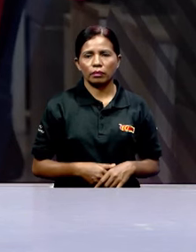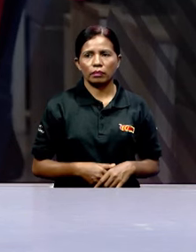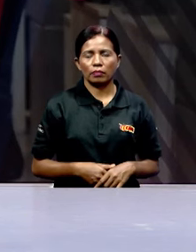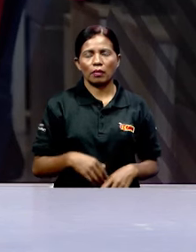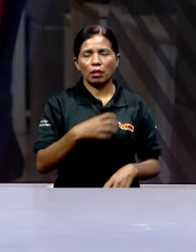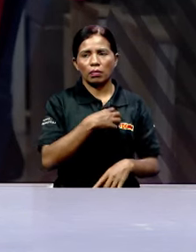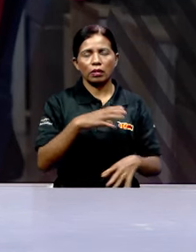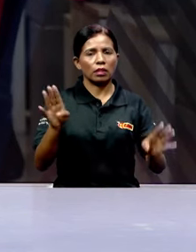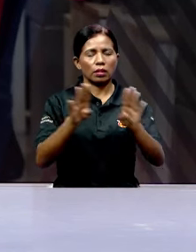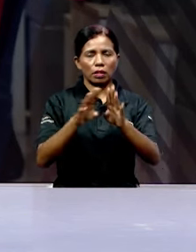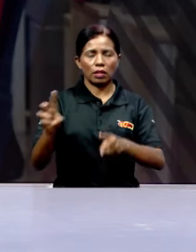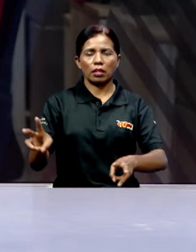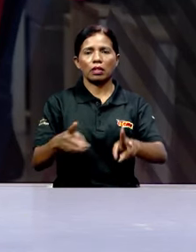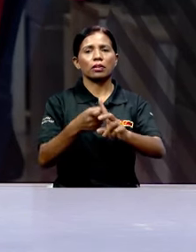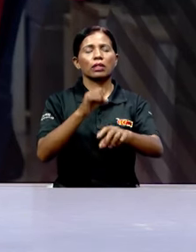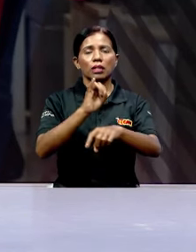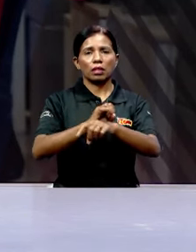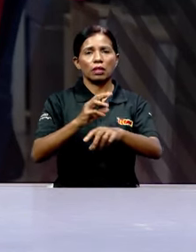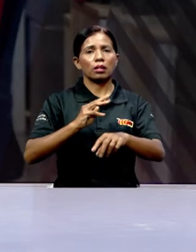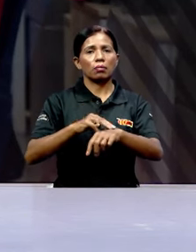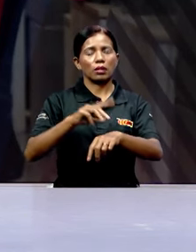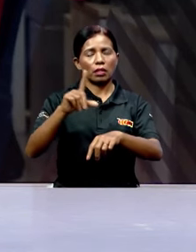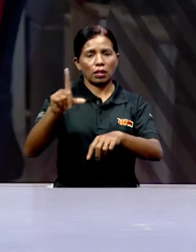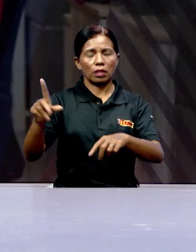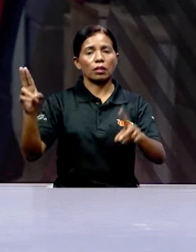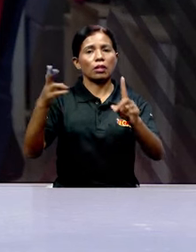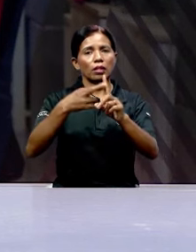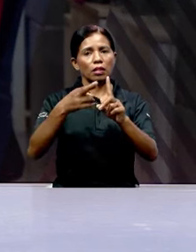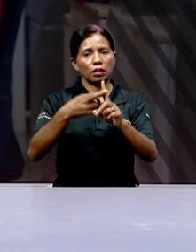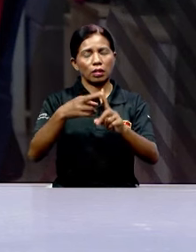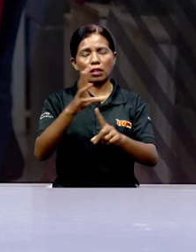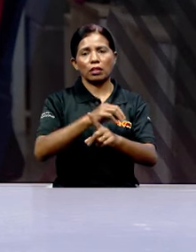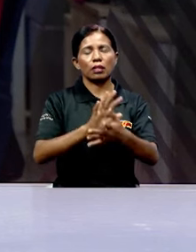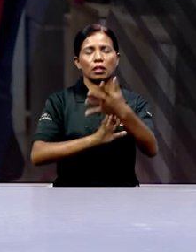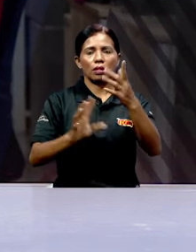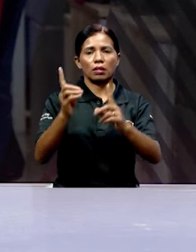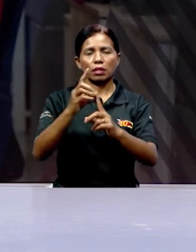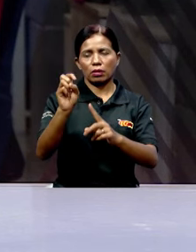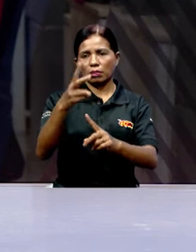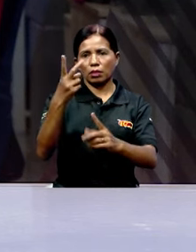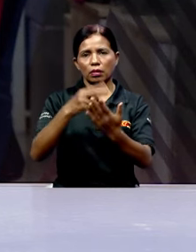Penitele se taca dalam husi igreja Motael, bato cemitério Santa Cruz, ri celebra loron 12 de novembro.